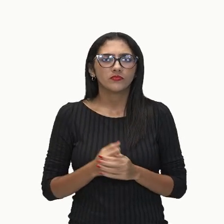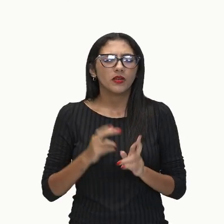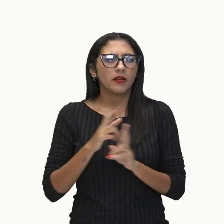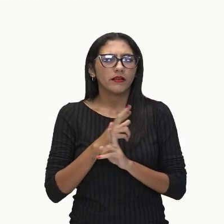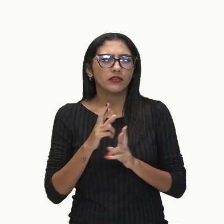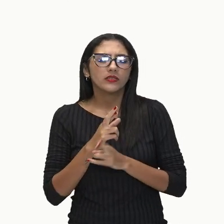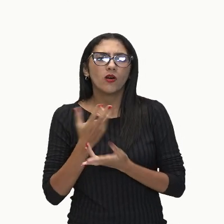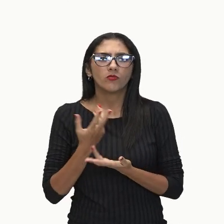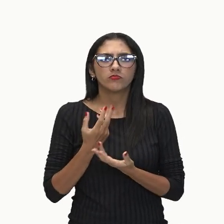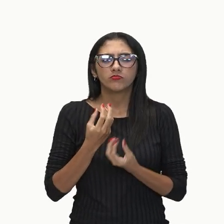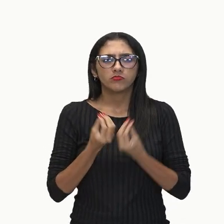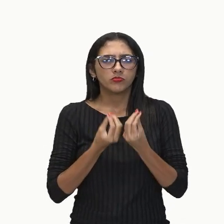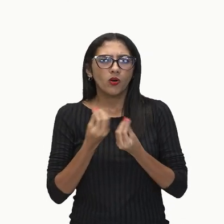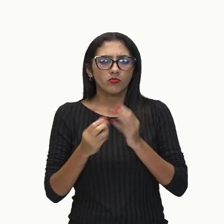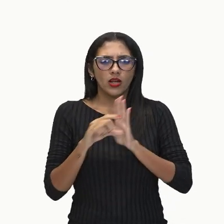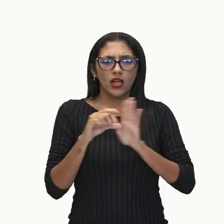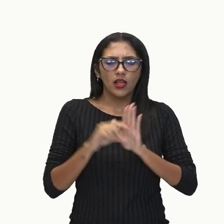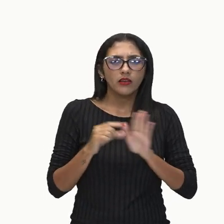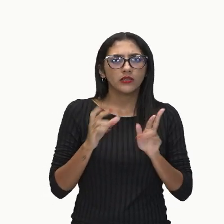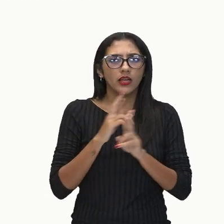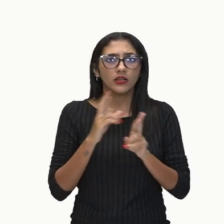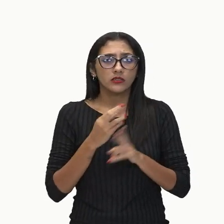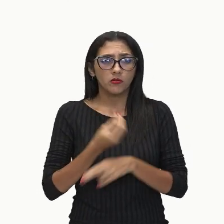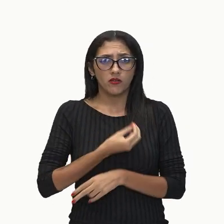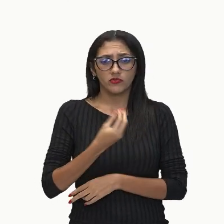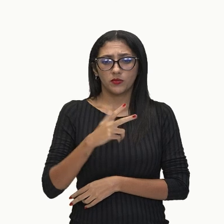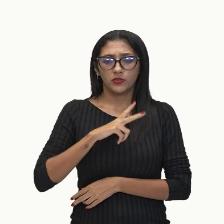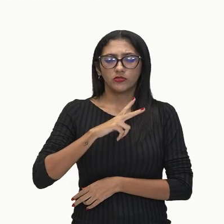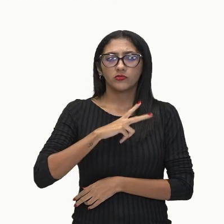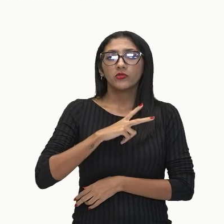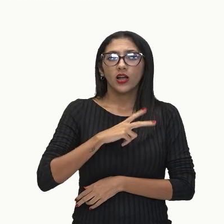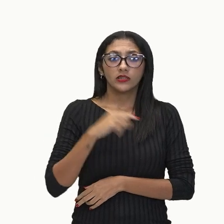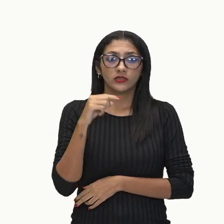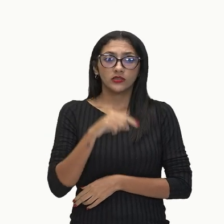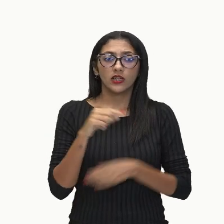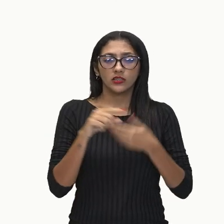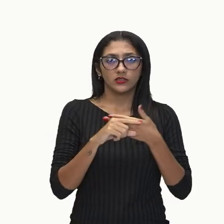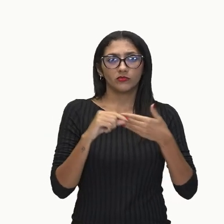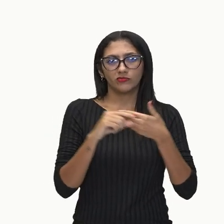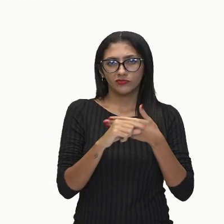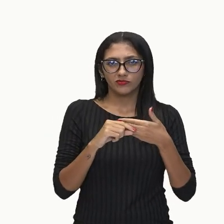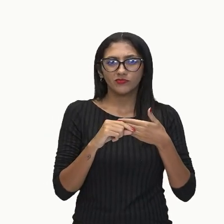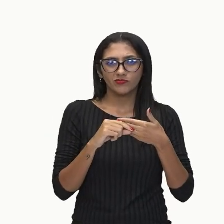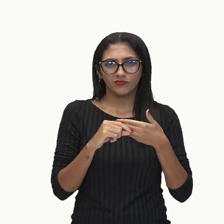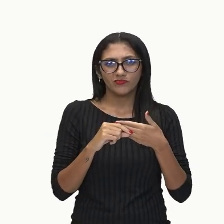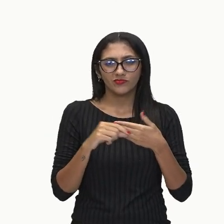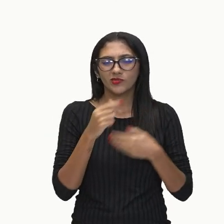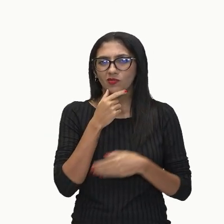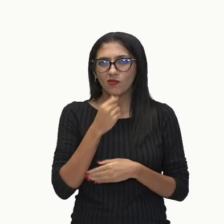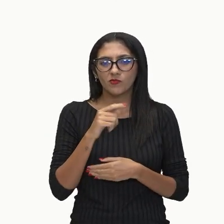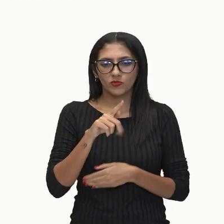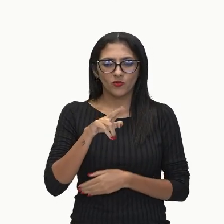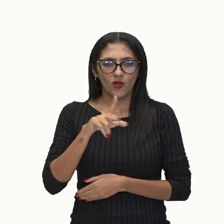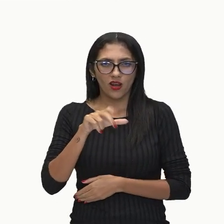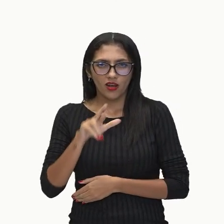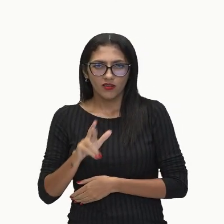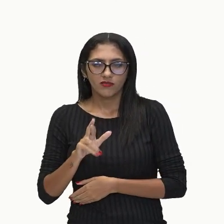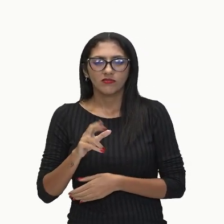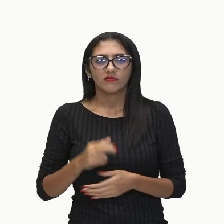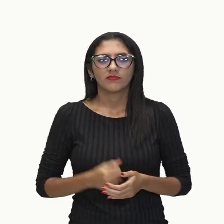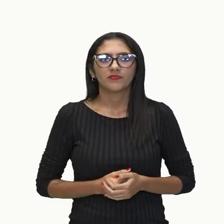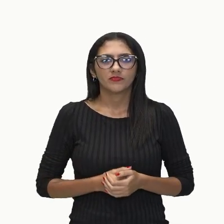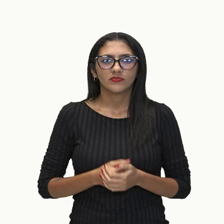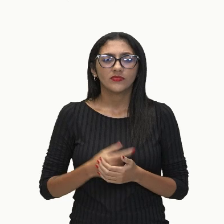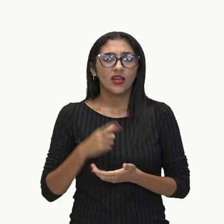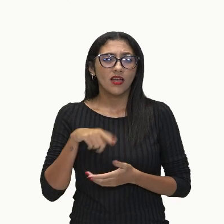uns versos relacionados até à própria vida do autor mesmo, do escritor, do poema. Então observem que nós temos aí a vivência